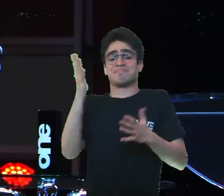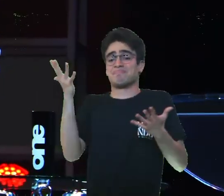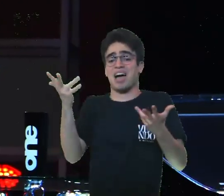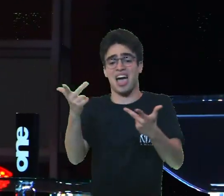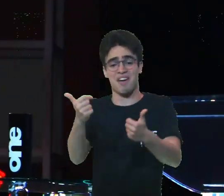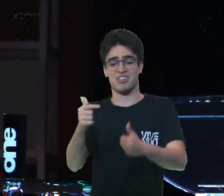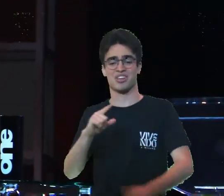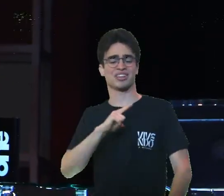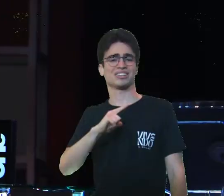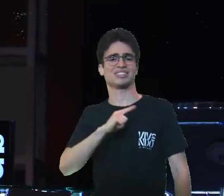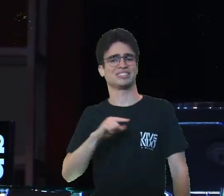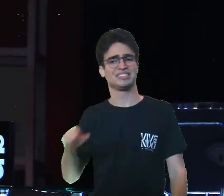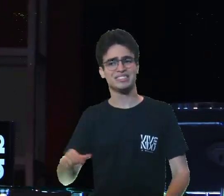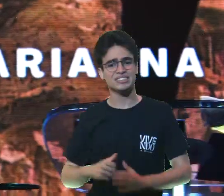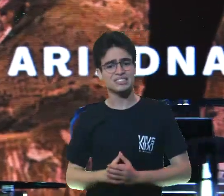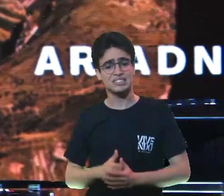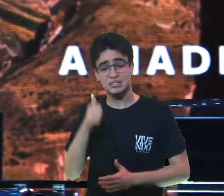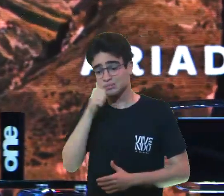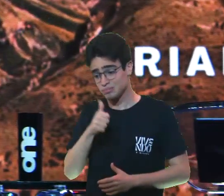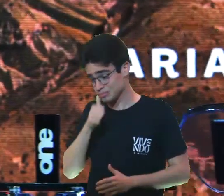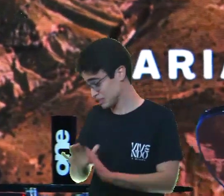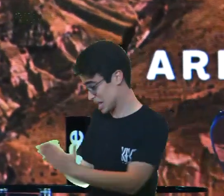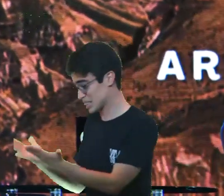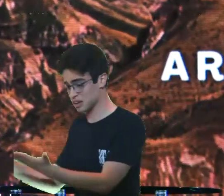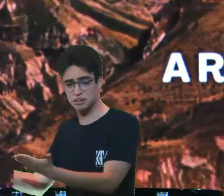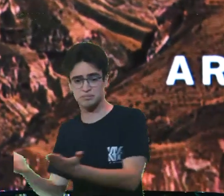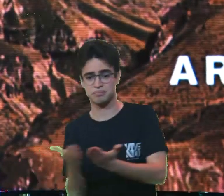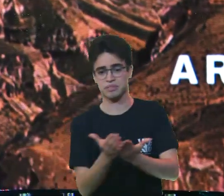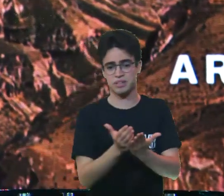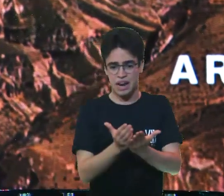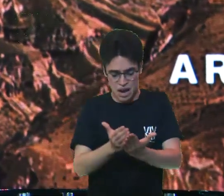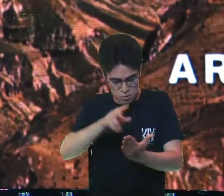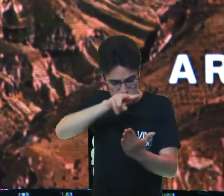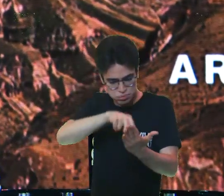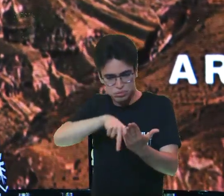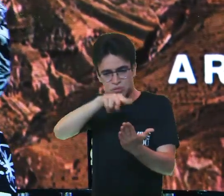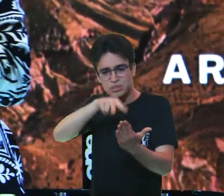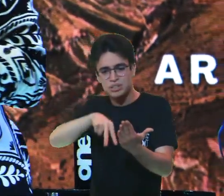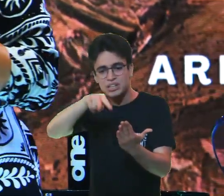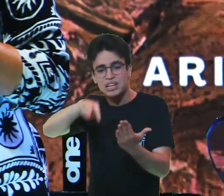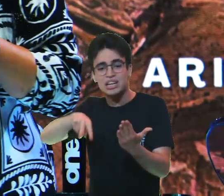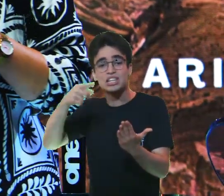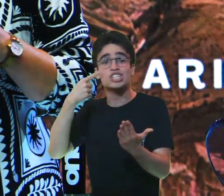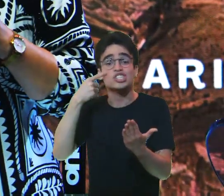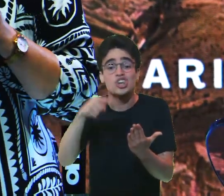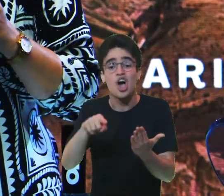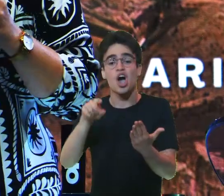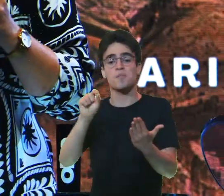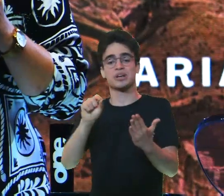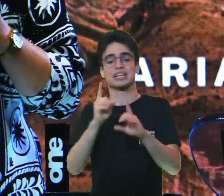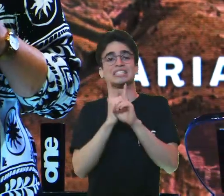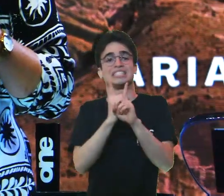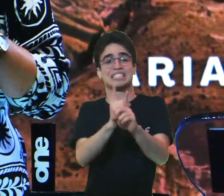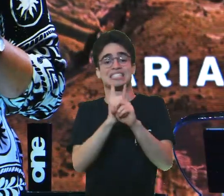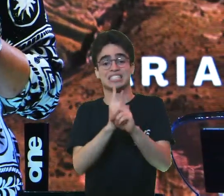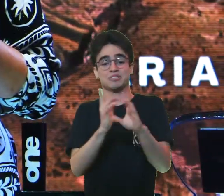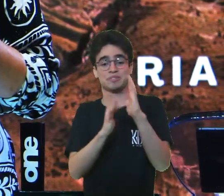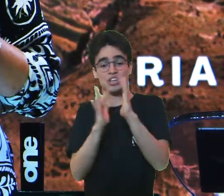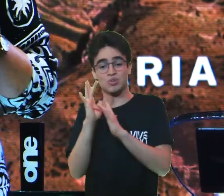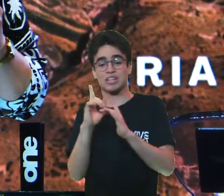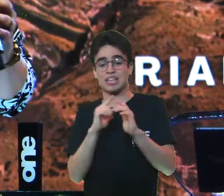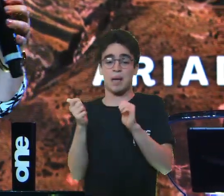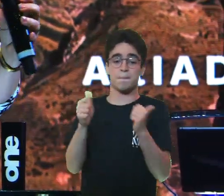ter. Ela pega o livro de volta, continua lendo o livro e descobre que os discípulos de Jesus se